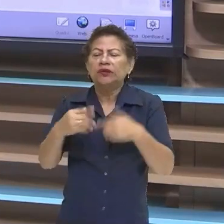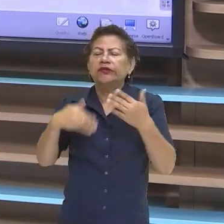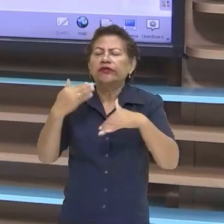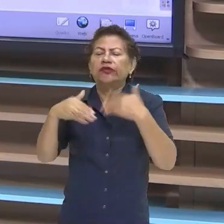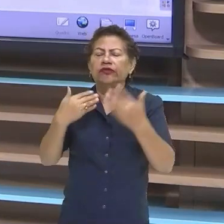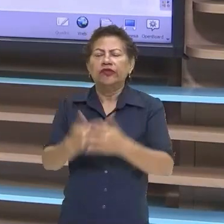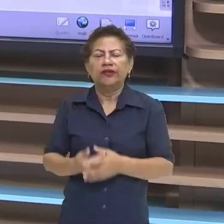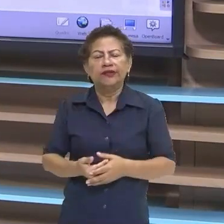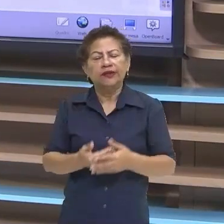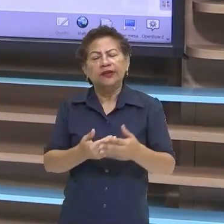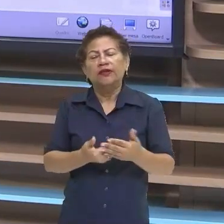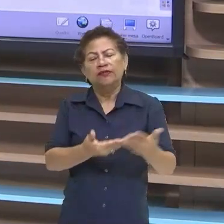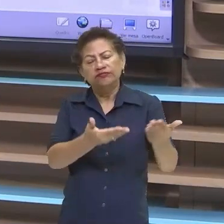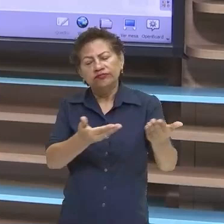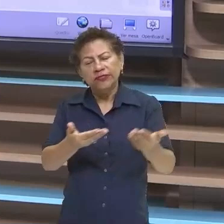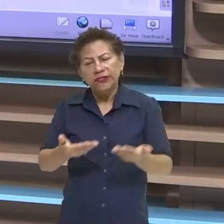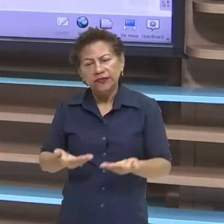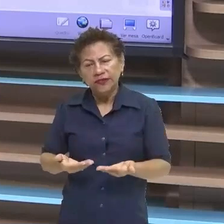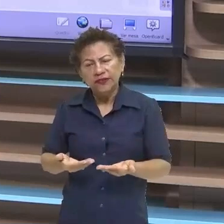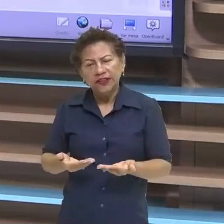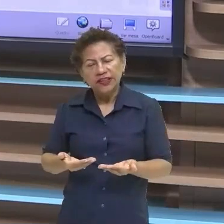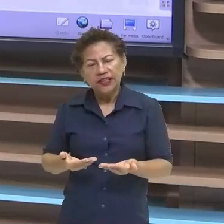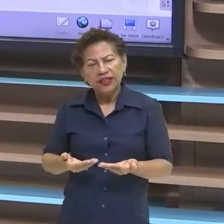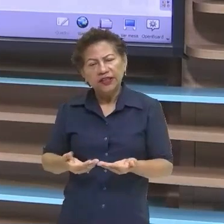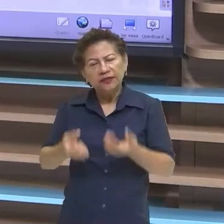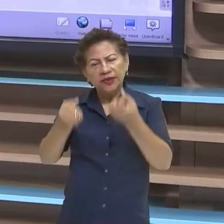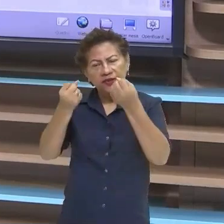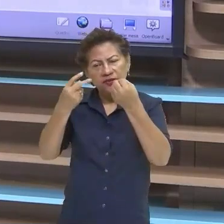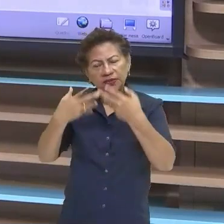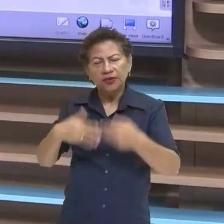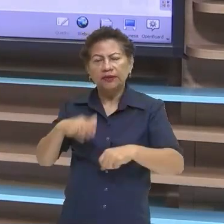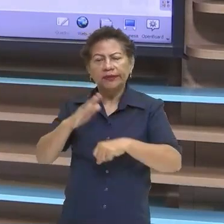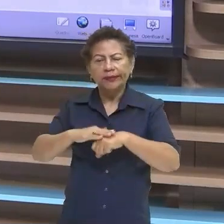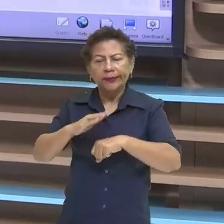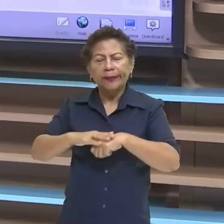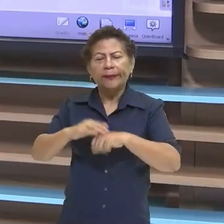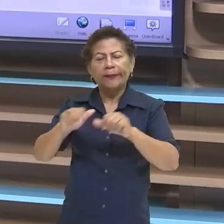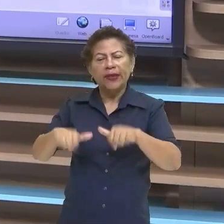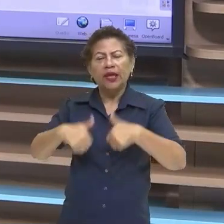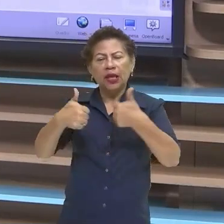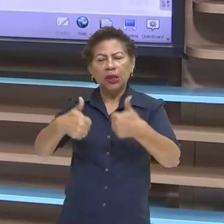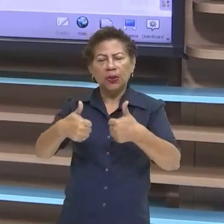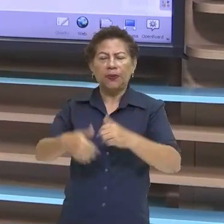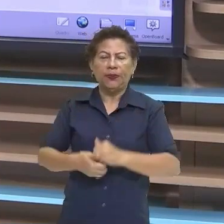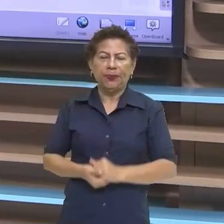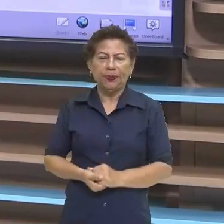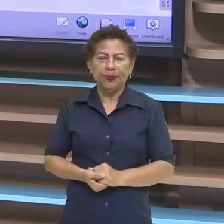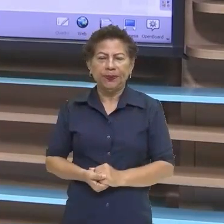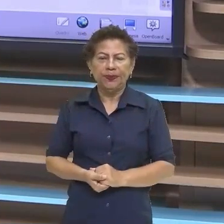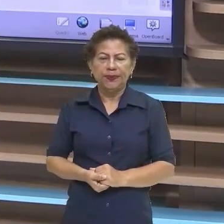nossa aula e falar aí um pouco mais sobre esse processo de globalização.